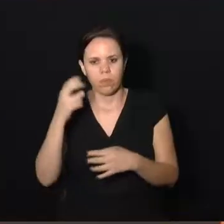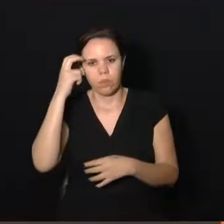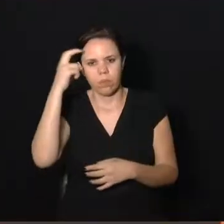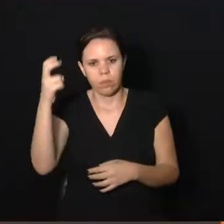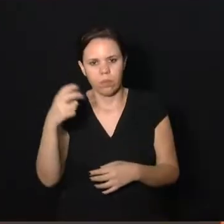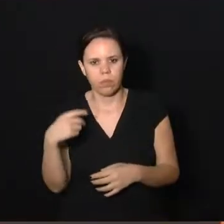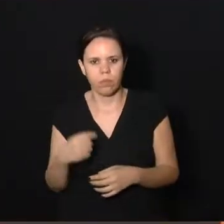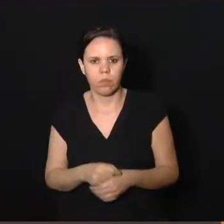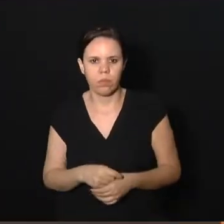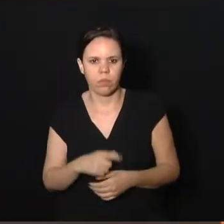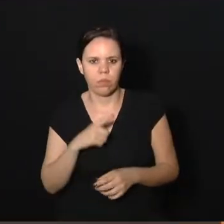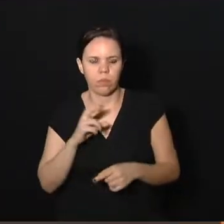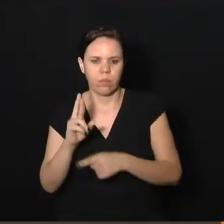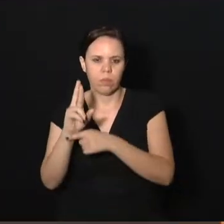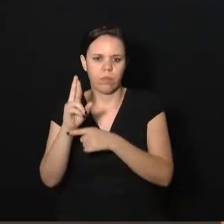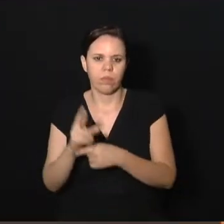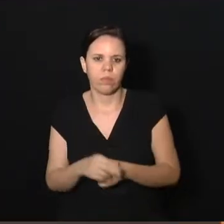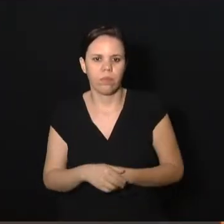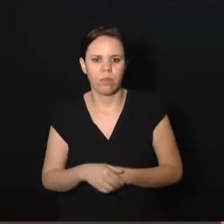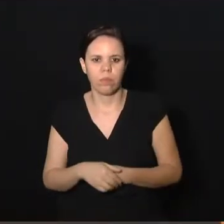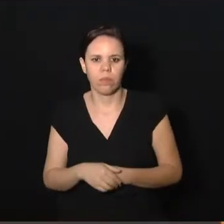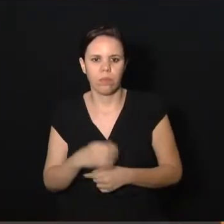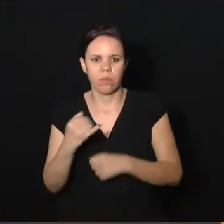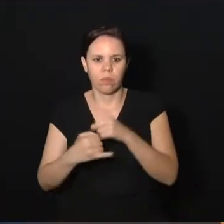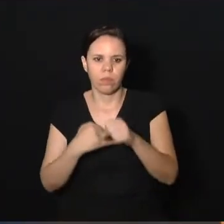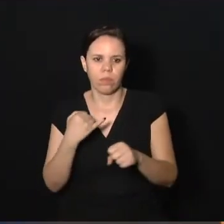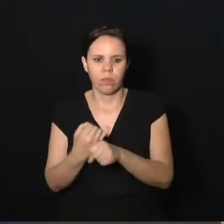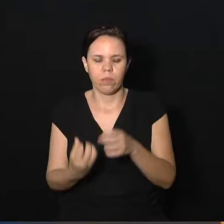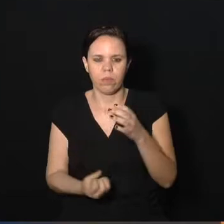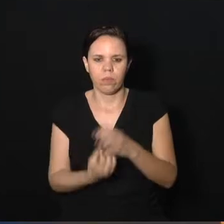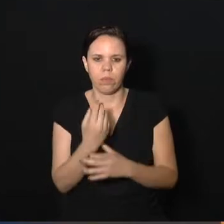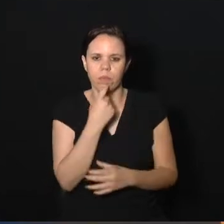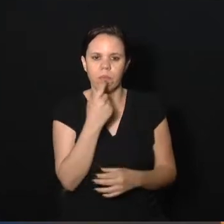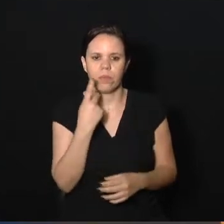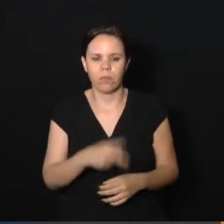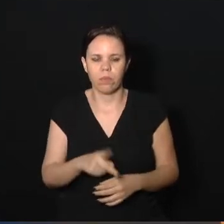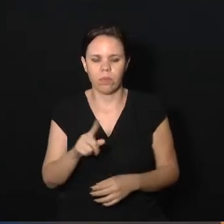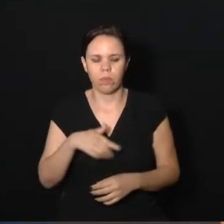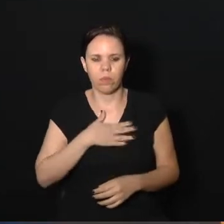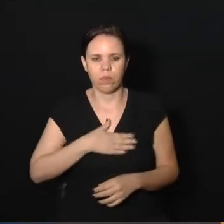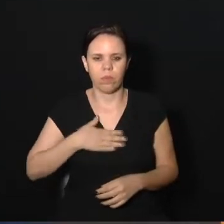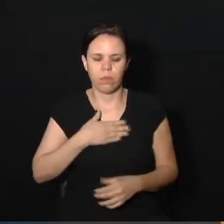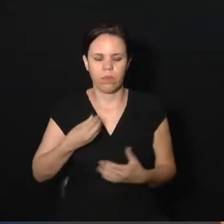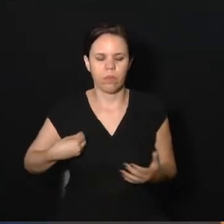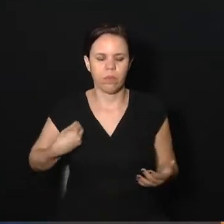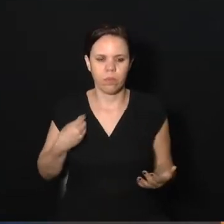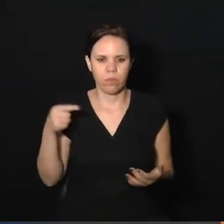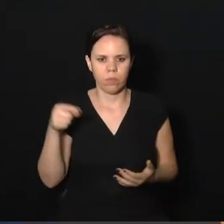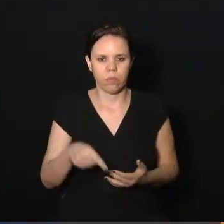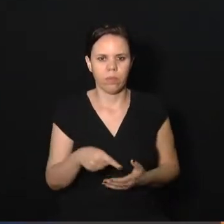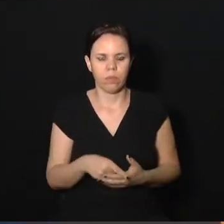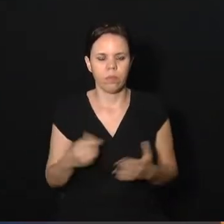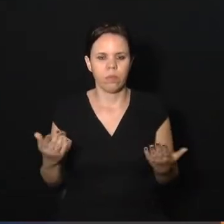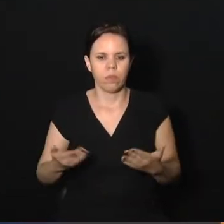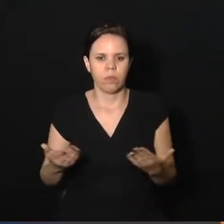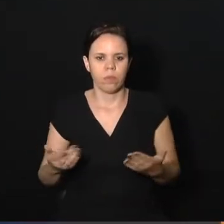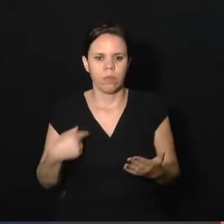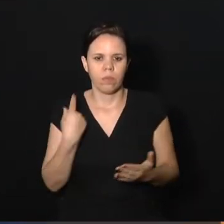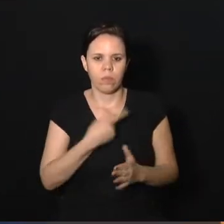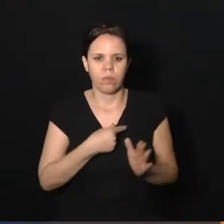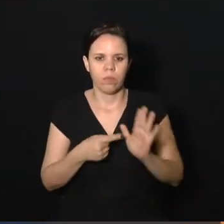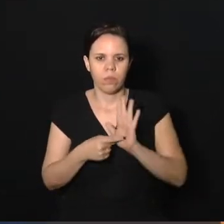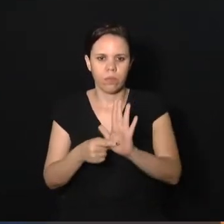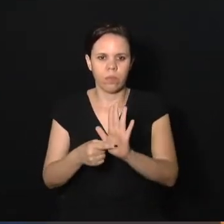gente vem representando aí a Bright Cities, que é uma plataforma que foi fundada em Campinas. Então, para a gente é o maior prazer estar aqui. Hoje, a gente vai